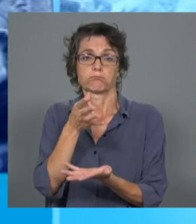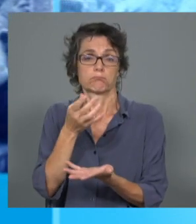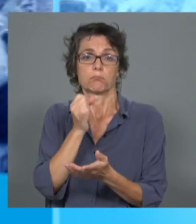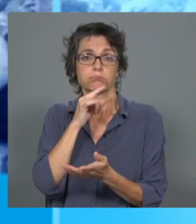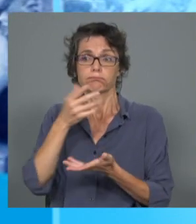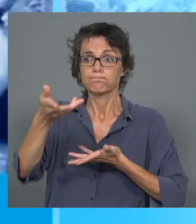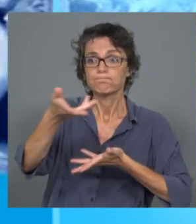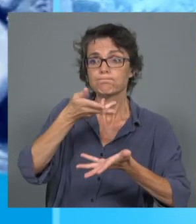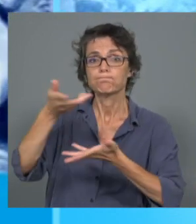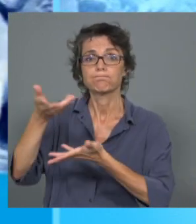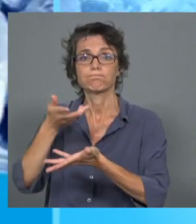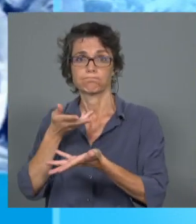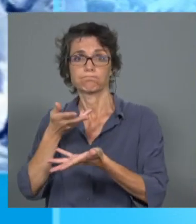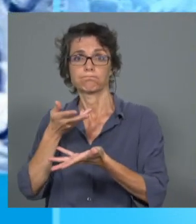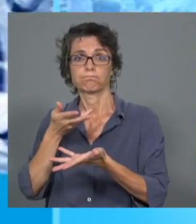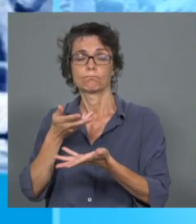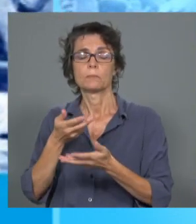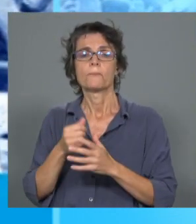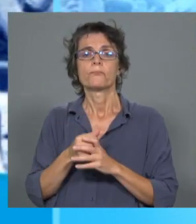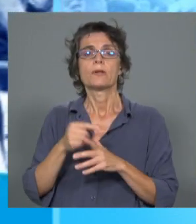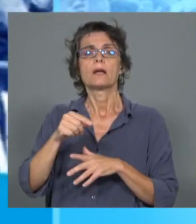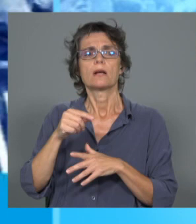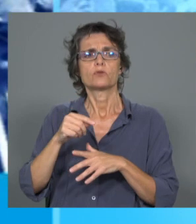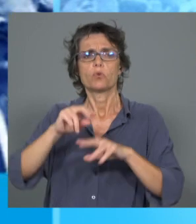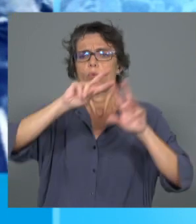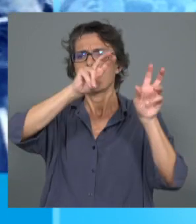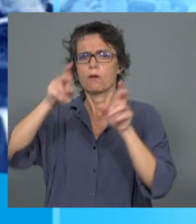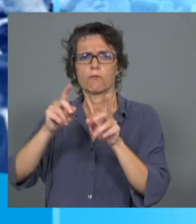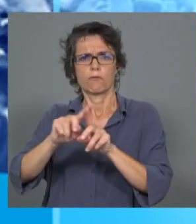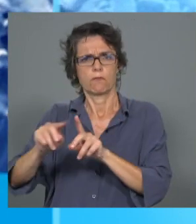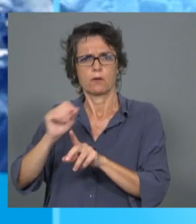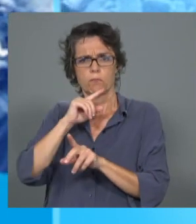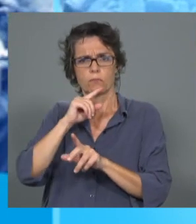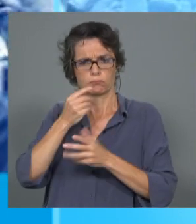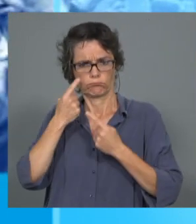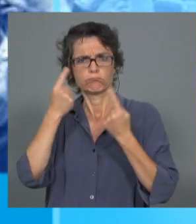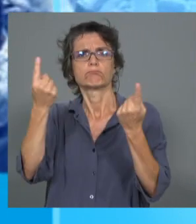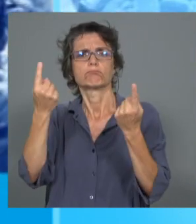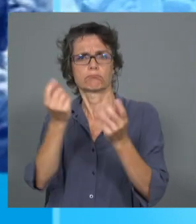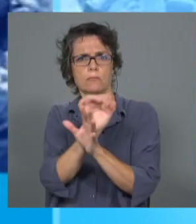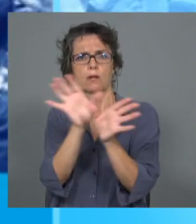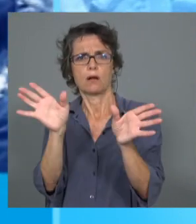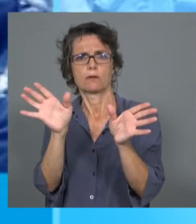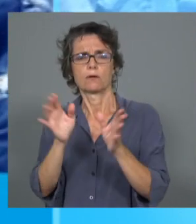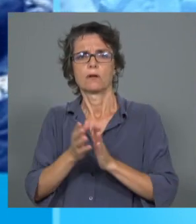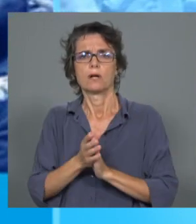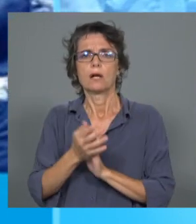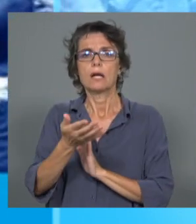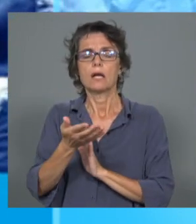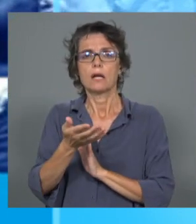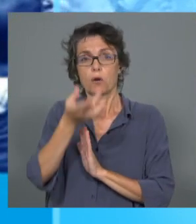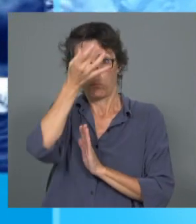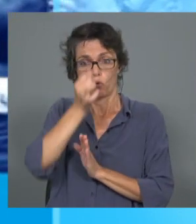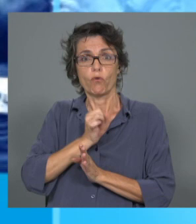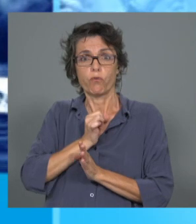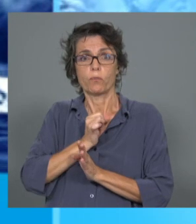dessas, eu não lhe chamo problemas, chamo de questões. Há uma questão, tratam dessa questão. E, nesse sentido, julgo que é